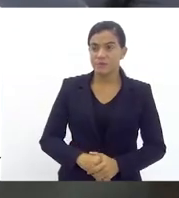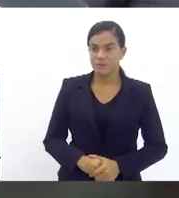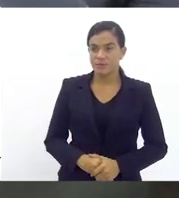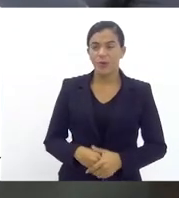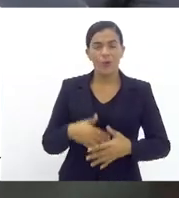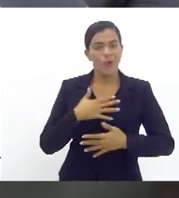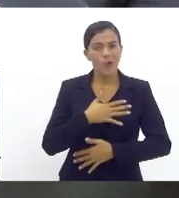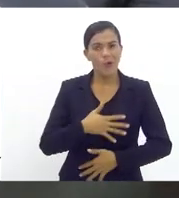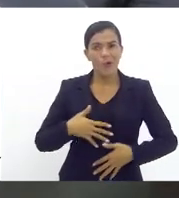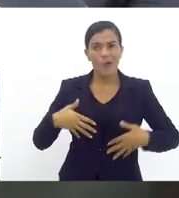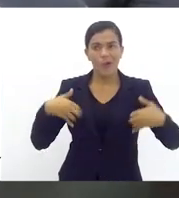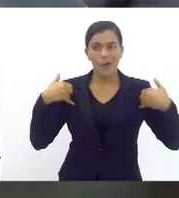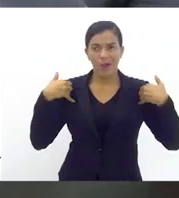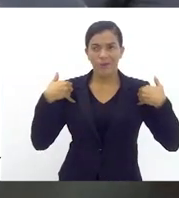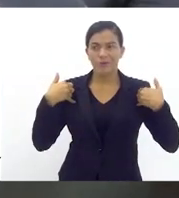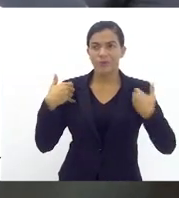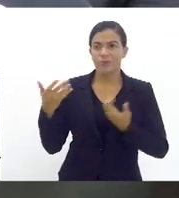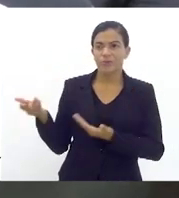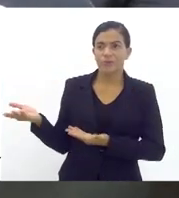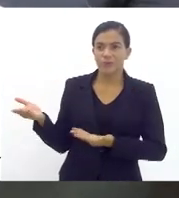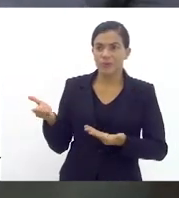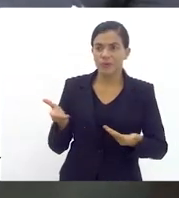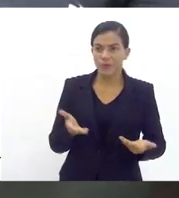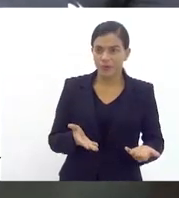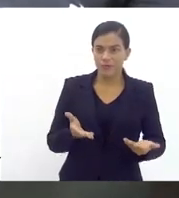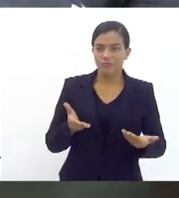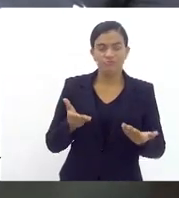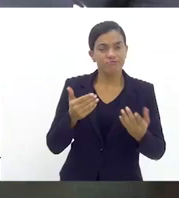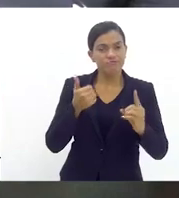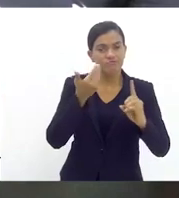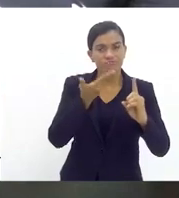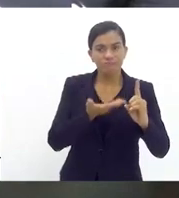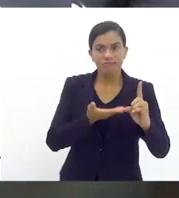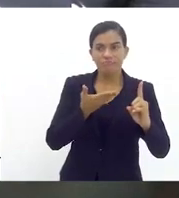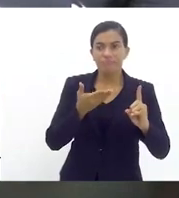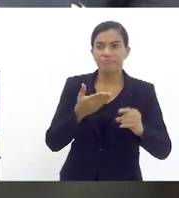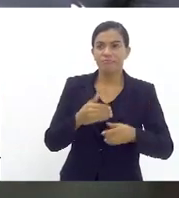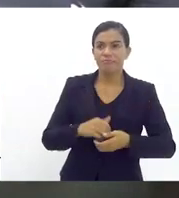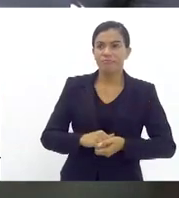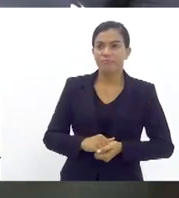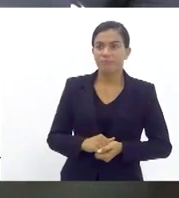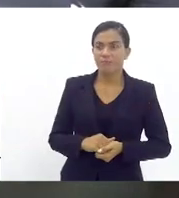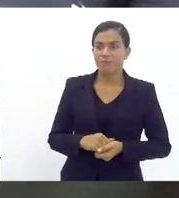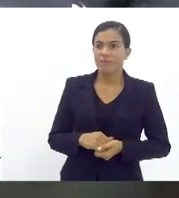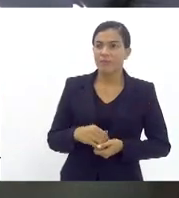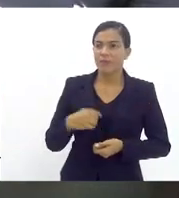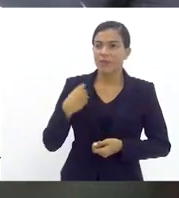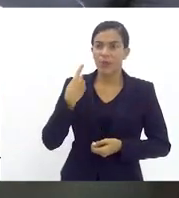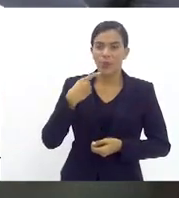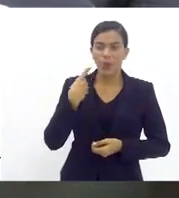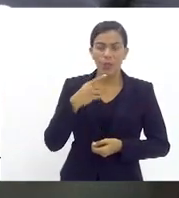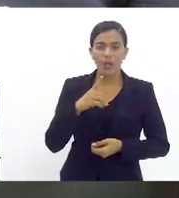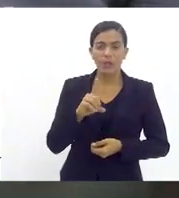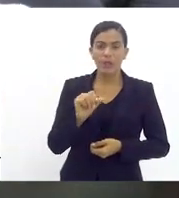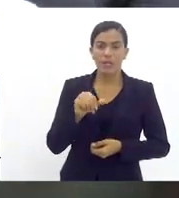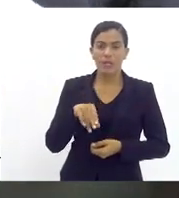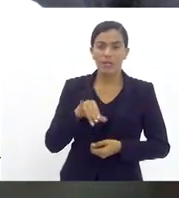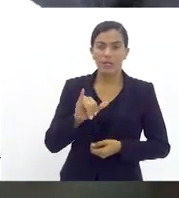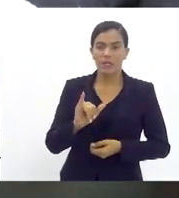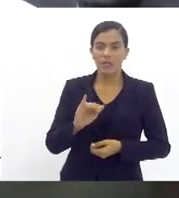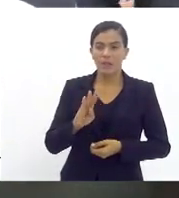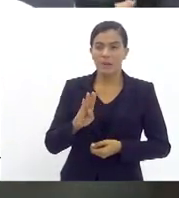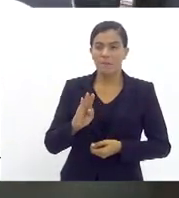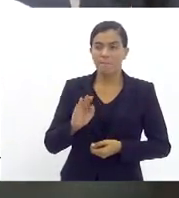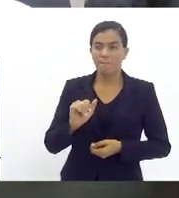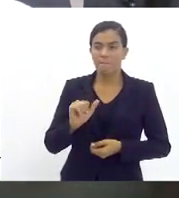Honrado aqui com o convite da excelentíssima doutora Dani Balbi para compor a mesa, para o evento